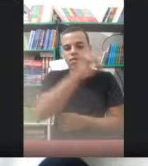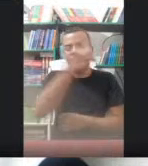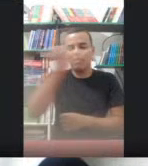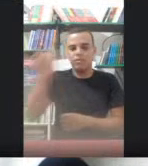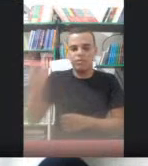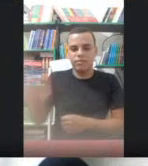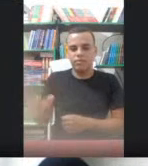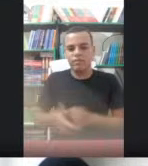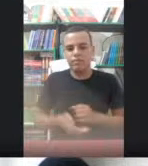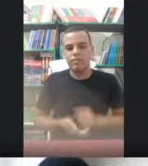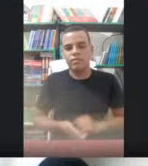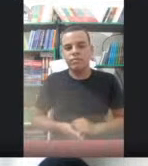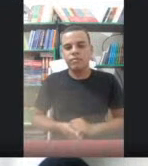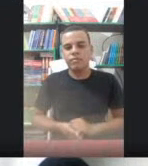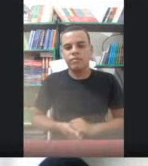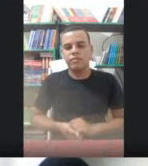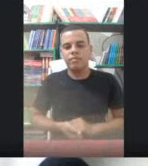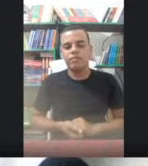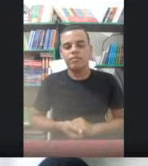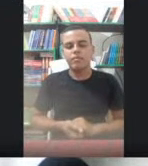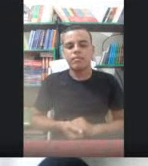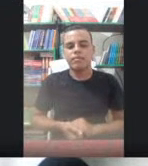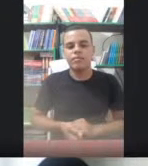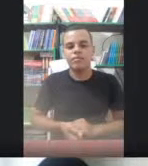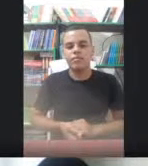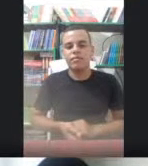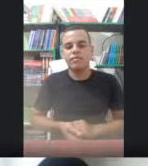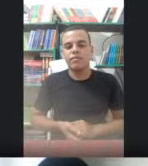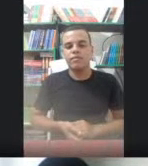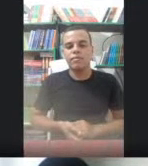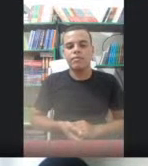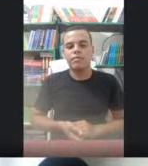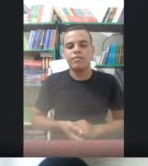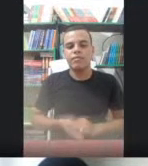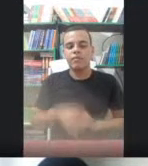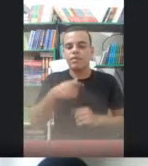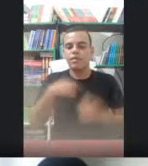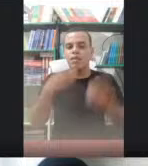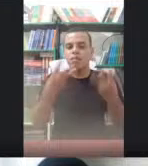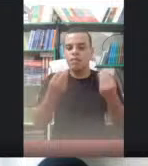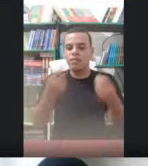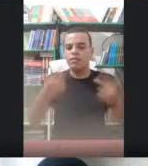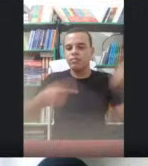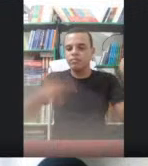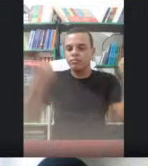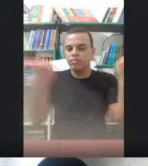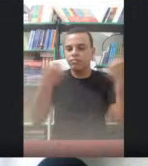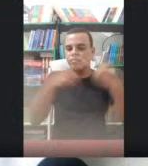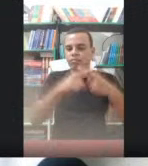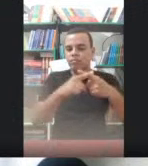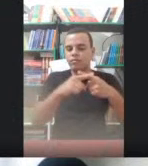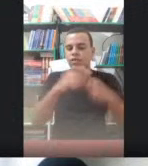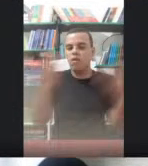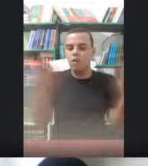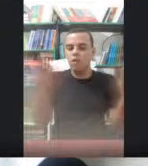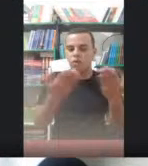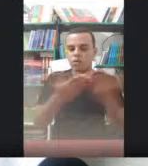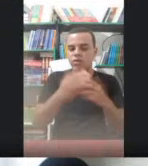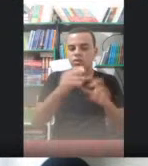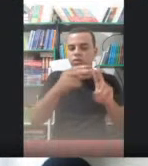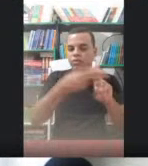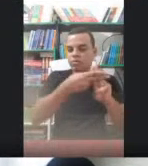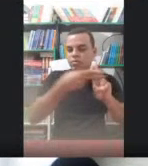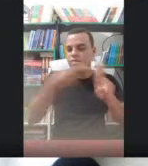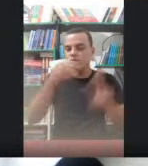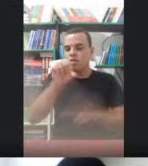essa política nacional, ela traz para a gente diversos desafios que hoje no SUS a gente vem enfrentando com muita estratégia e